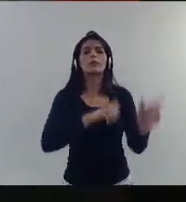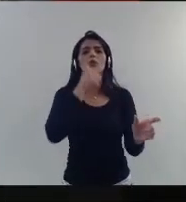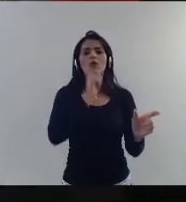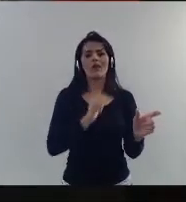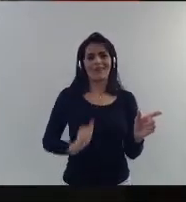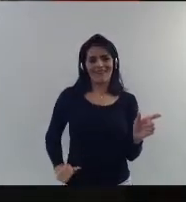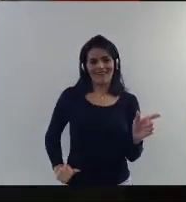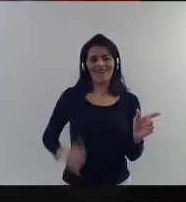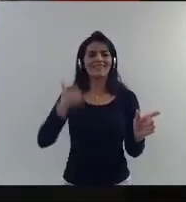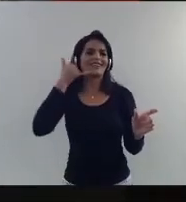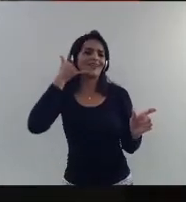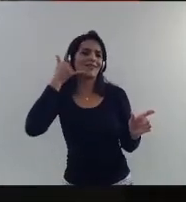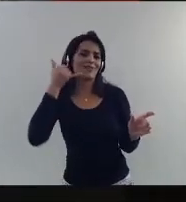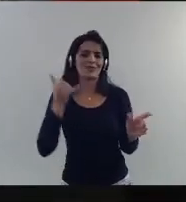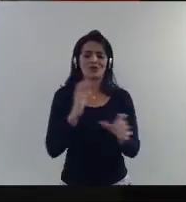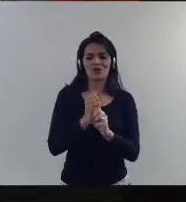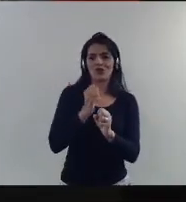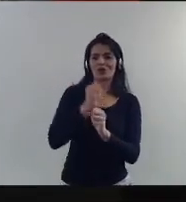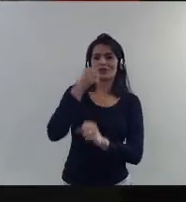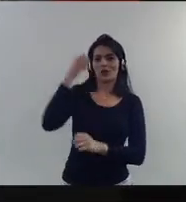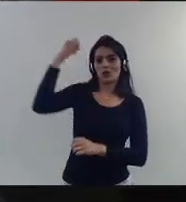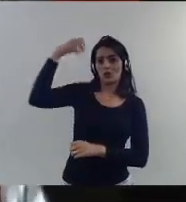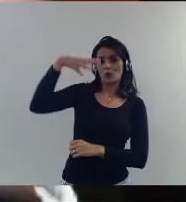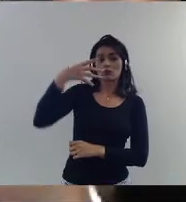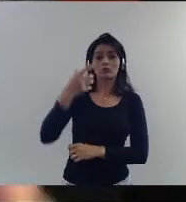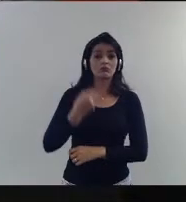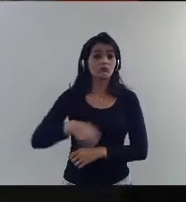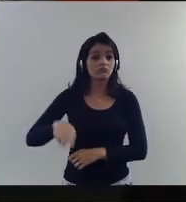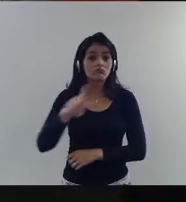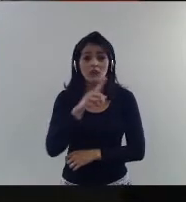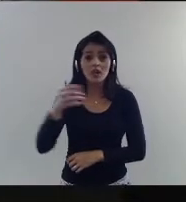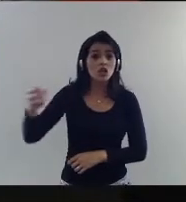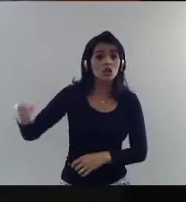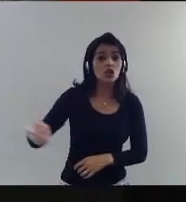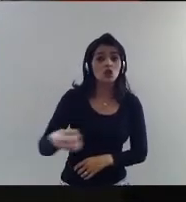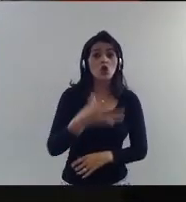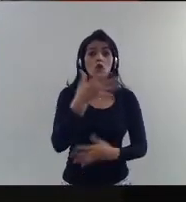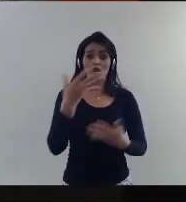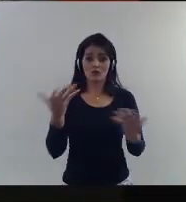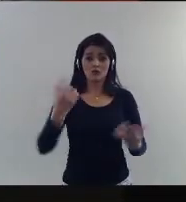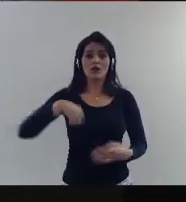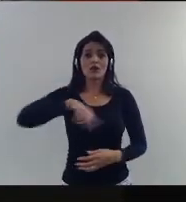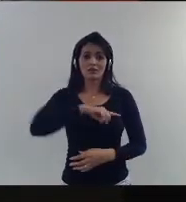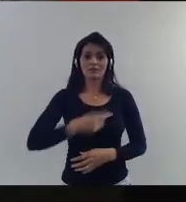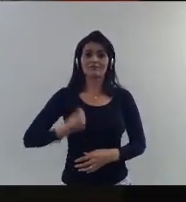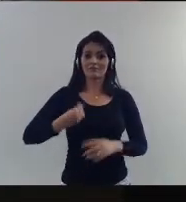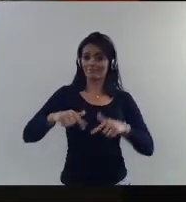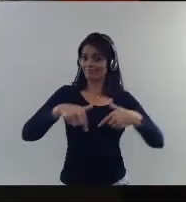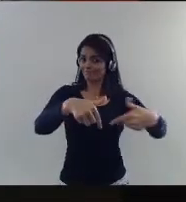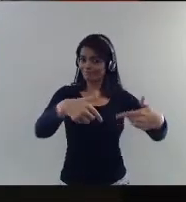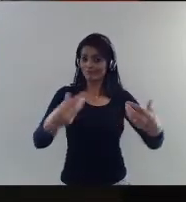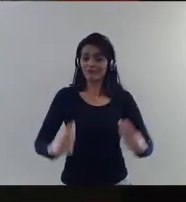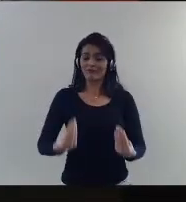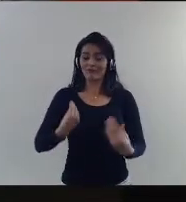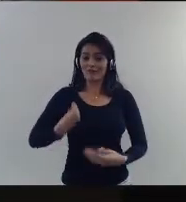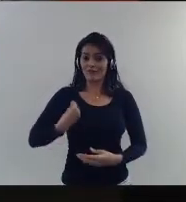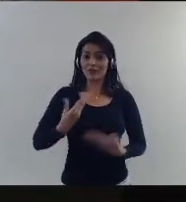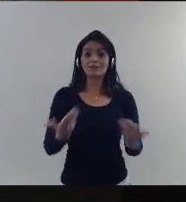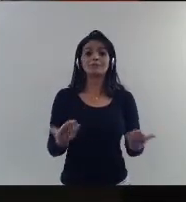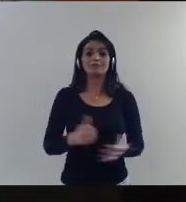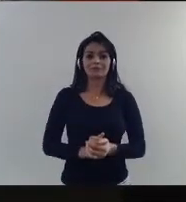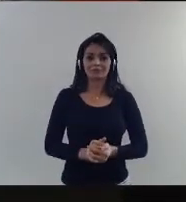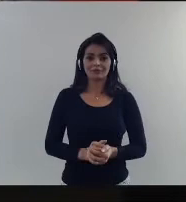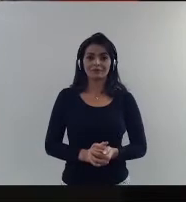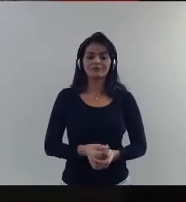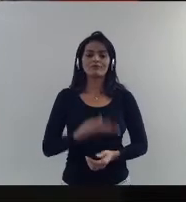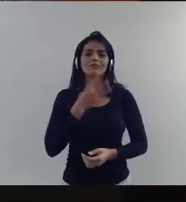ter o telefone, ter a conta de luz. Então, assim, é um novo modelo que a gente está enfrentando. E aí, Alexandre, eu